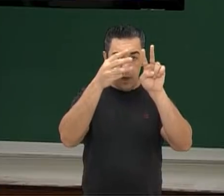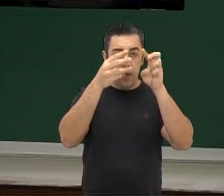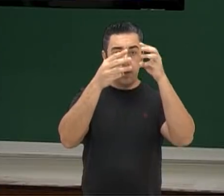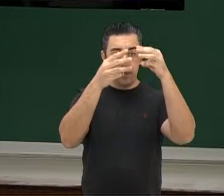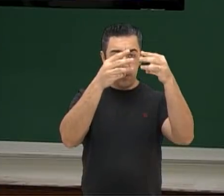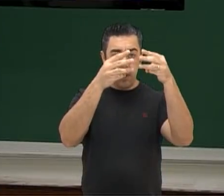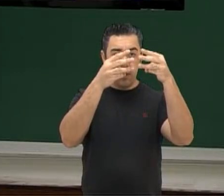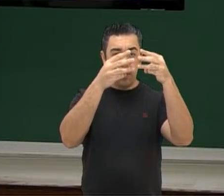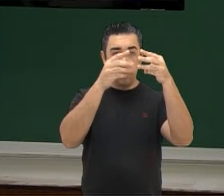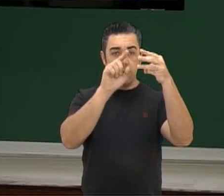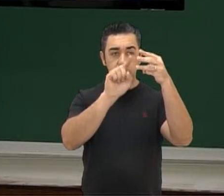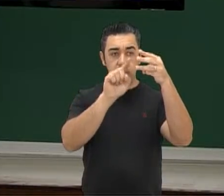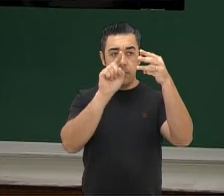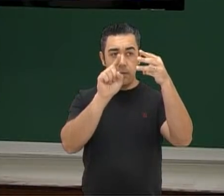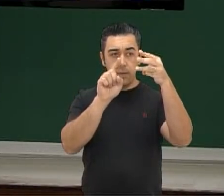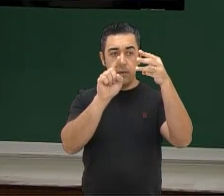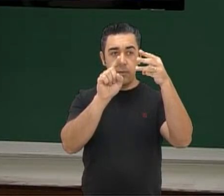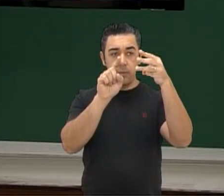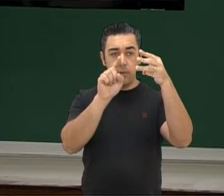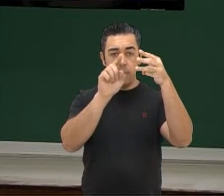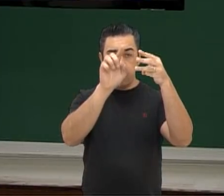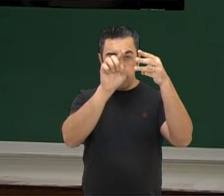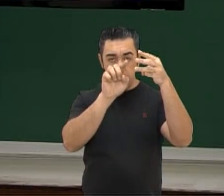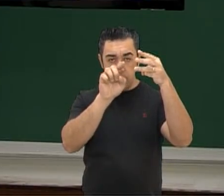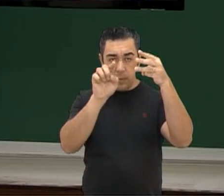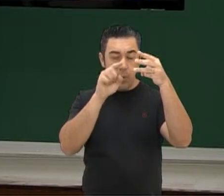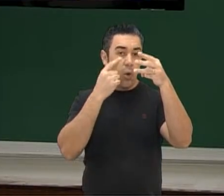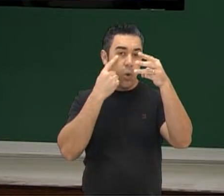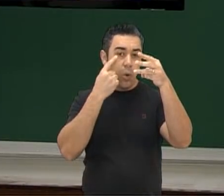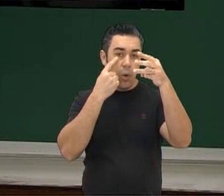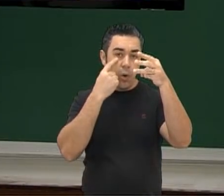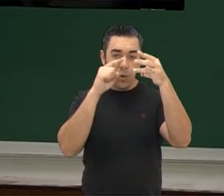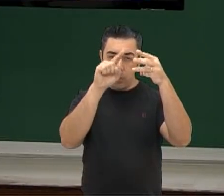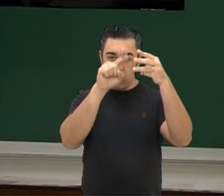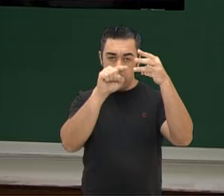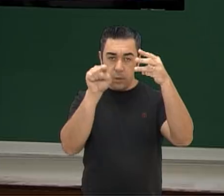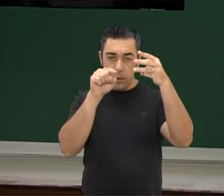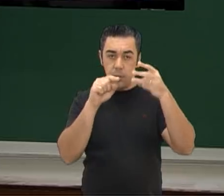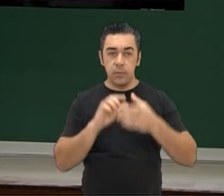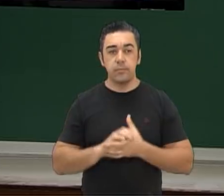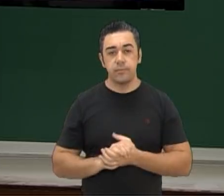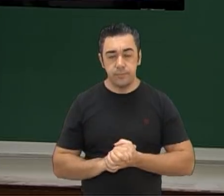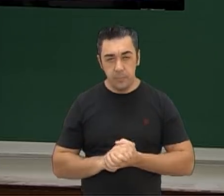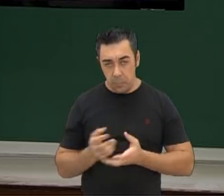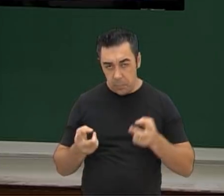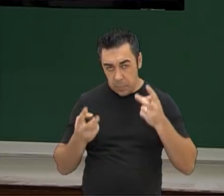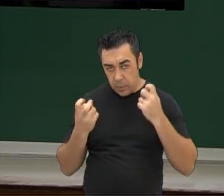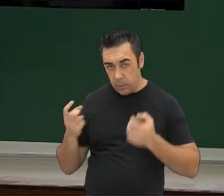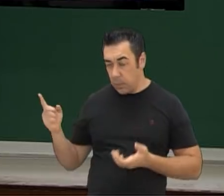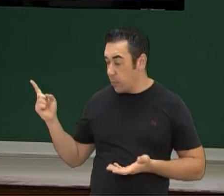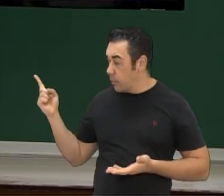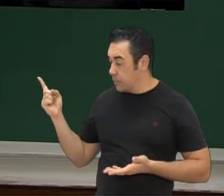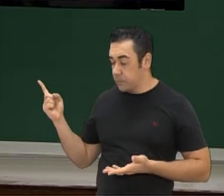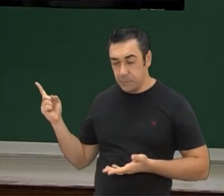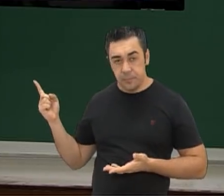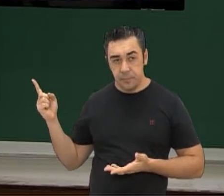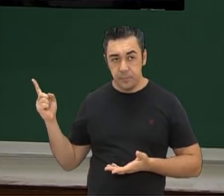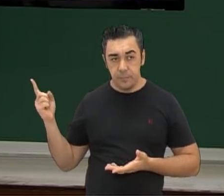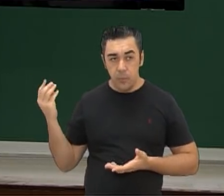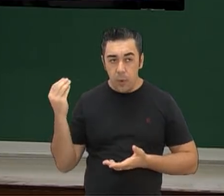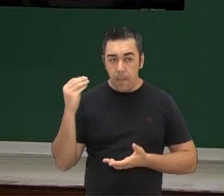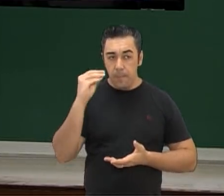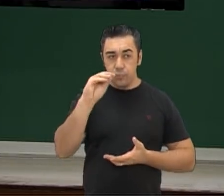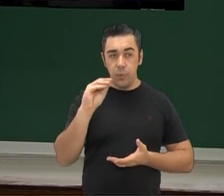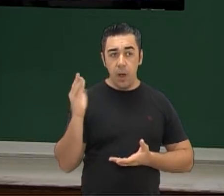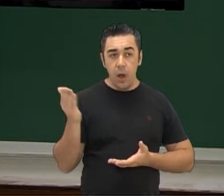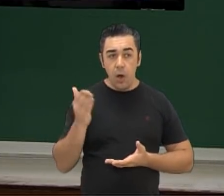você tem 1, 2, aqui vai ser o olho do emoji. Então, 1, 2, 3 amarelos, que é essa peça que foi encaixada